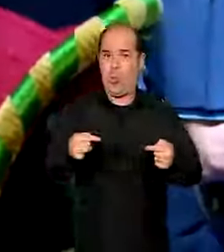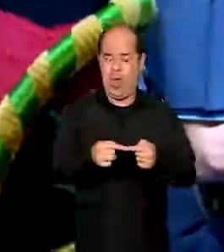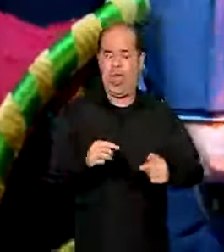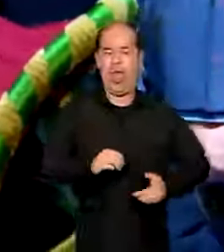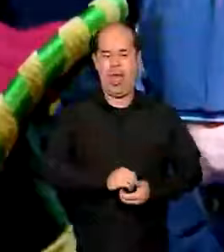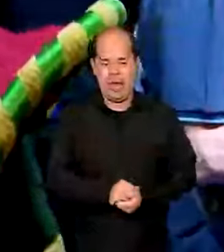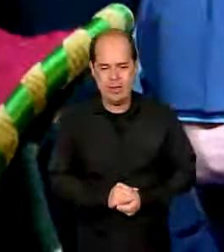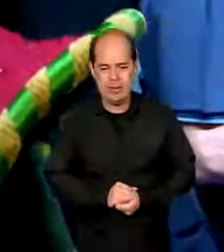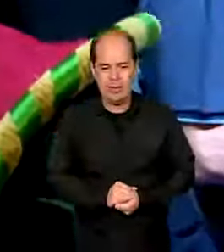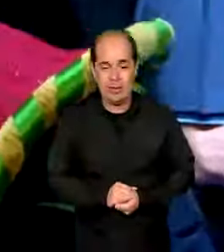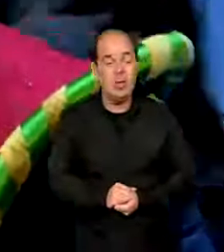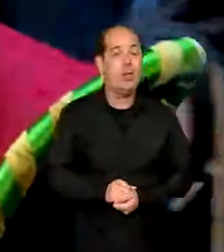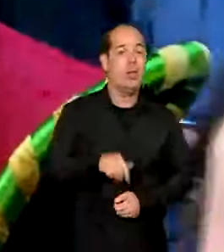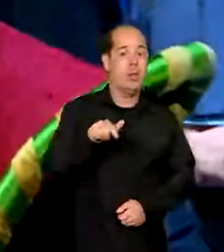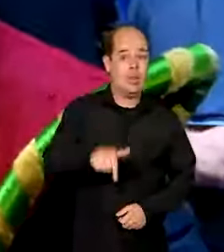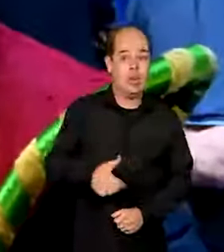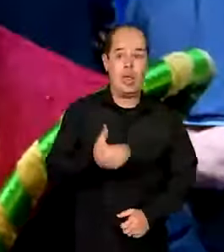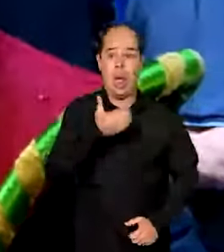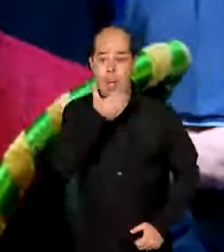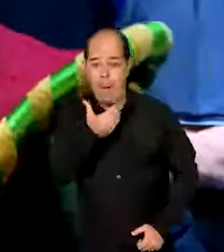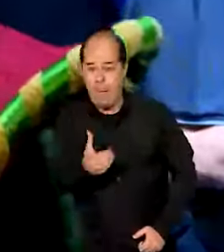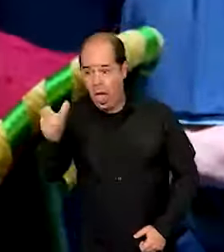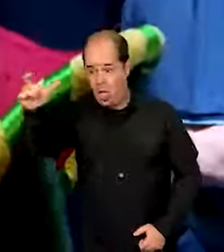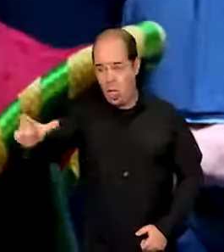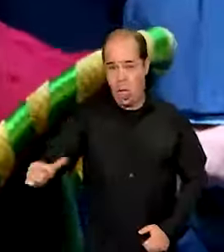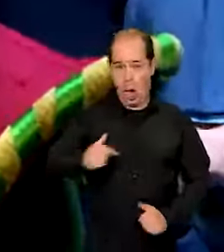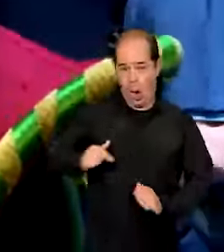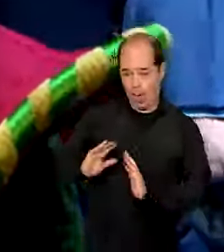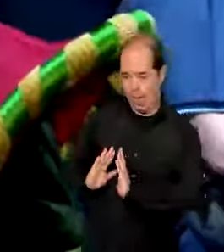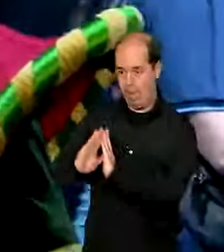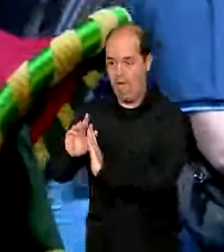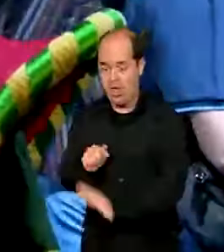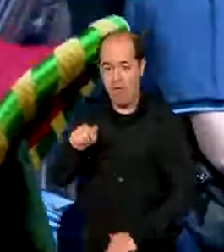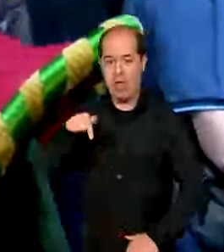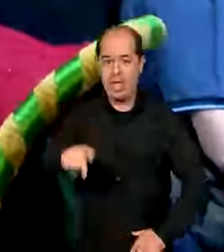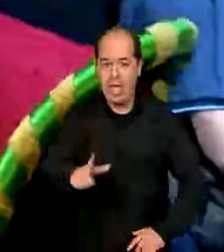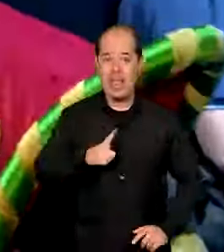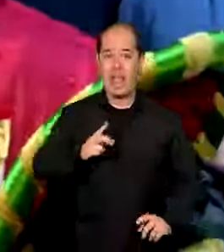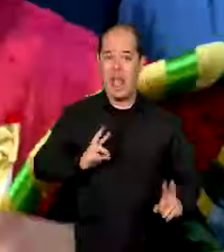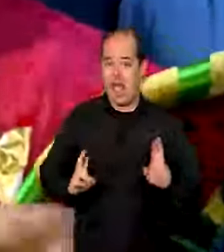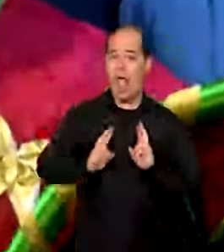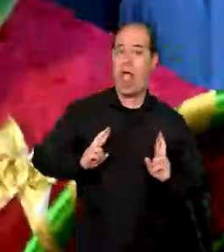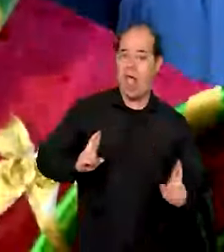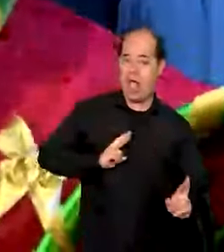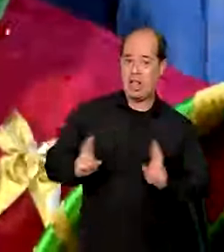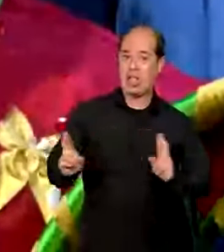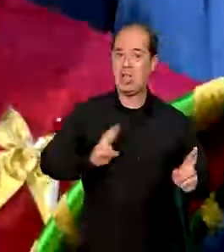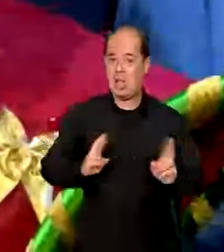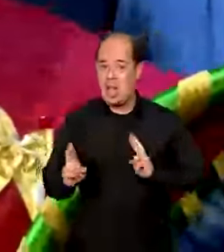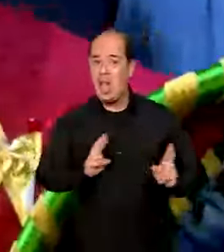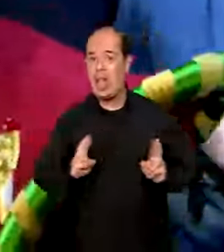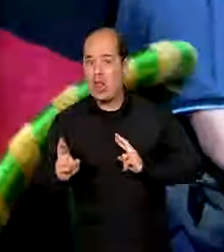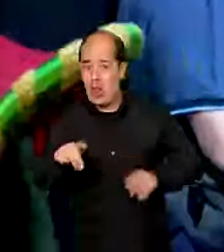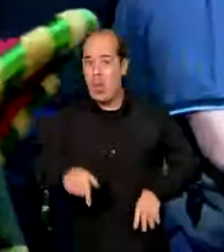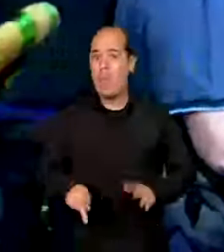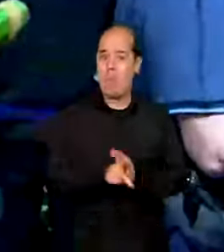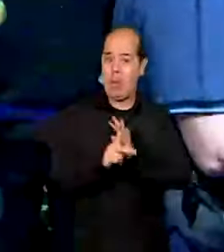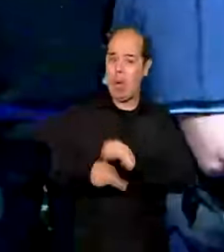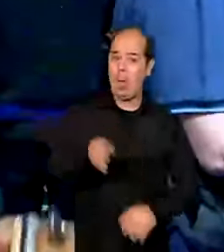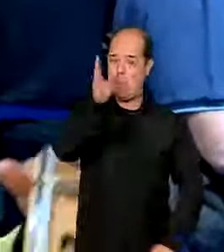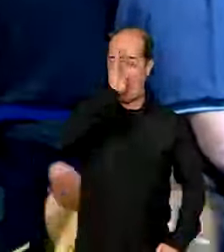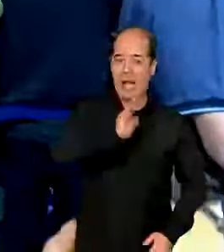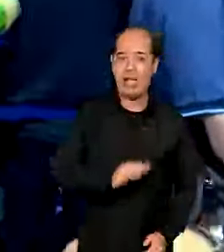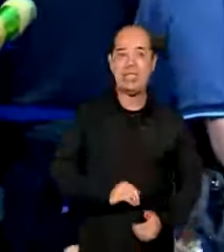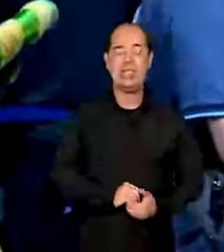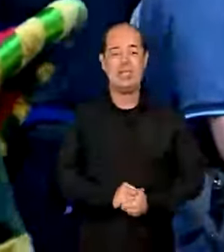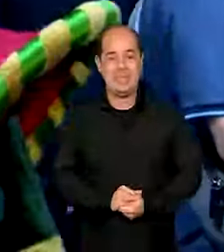Natal diferente, com os ritmos brasileiros, né? Um Natal que mistura a magia do Natal com